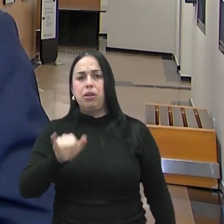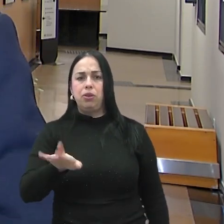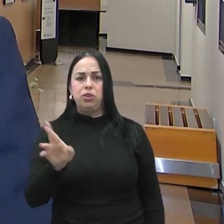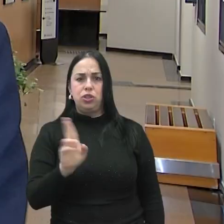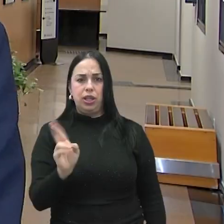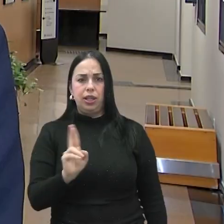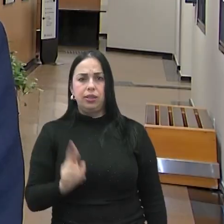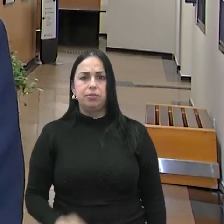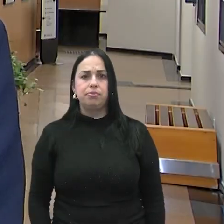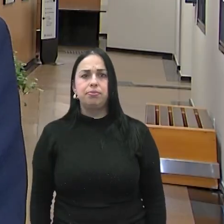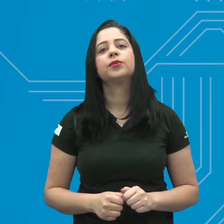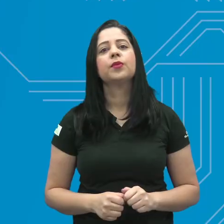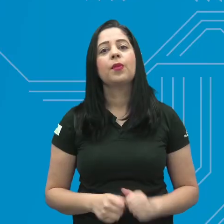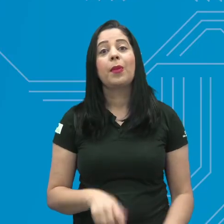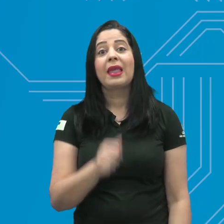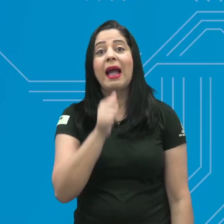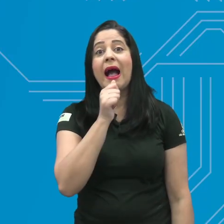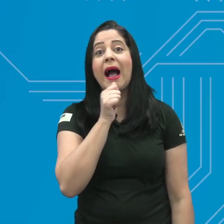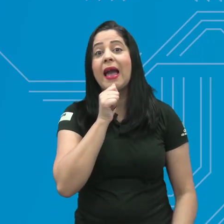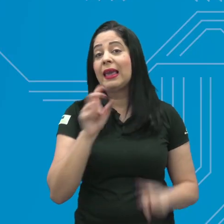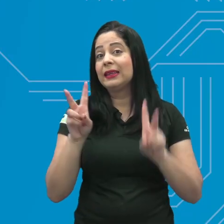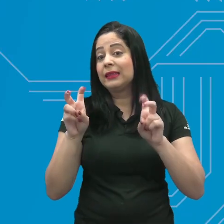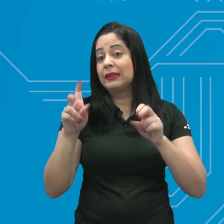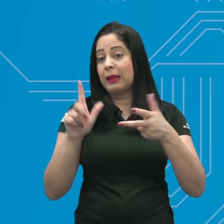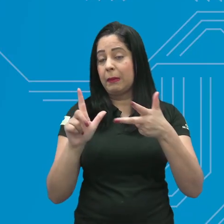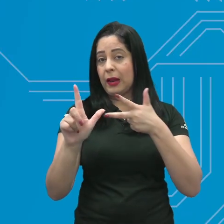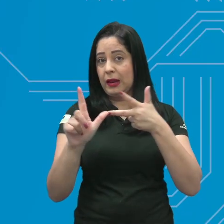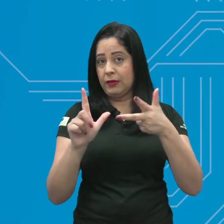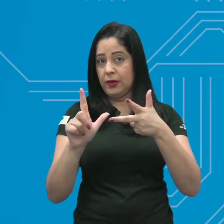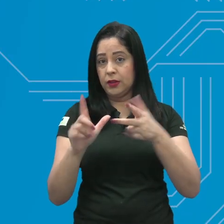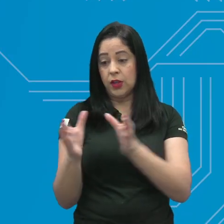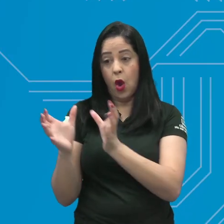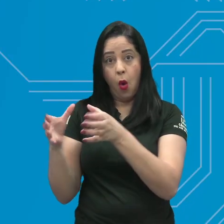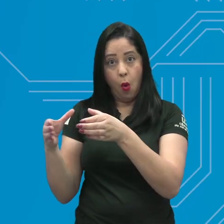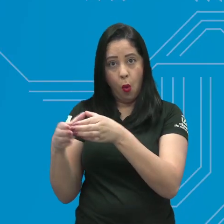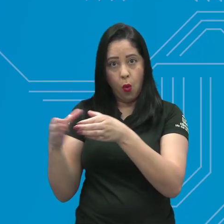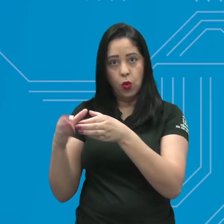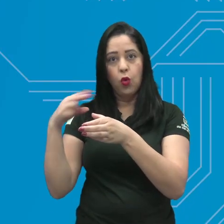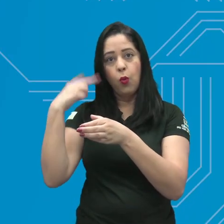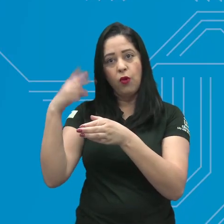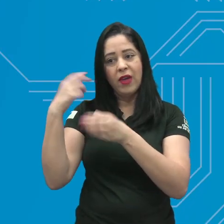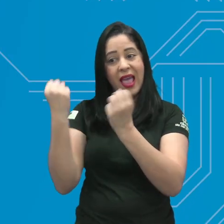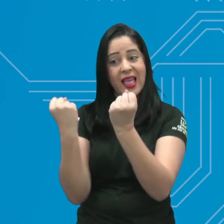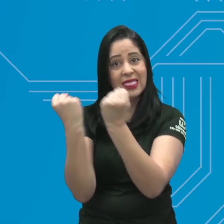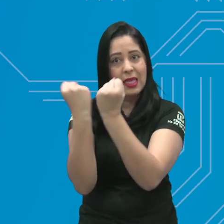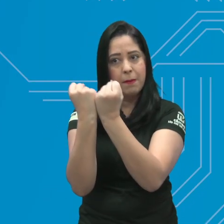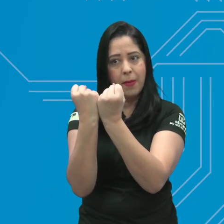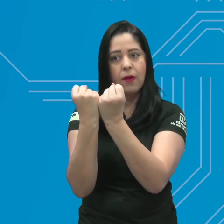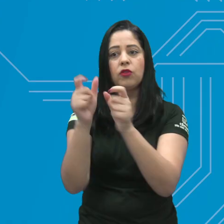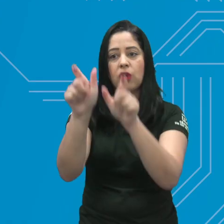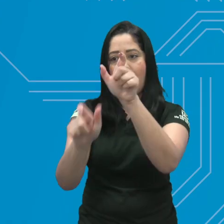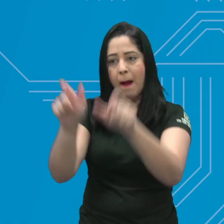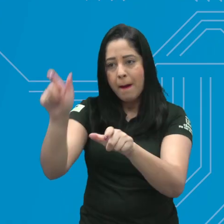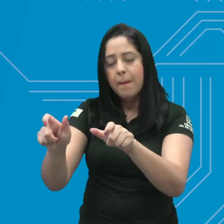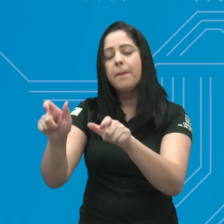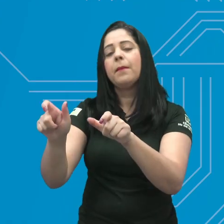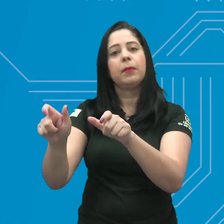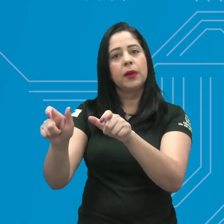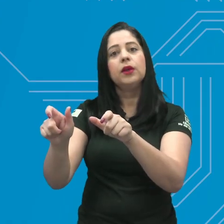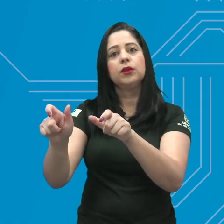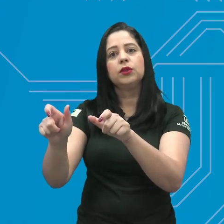ser aproveitados em 2026. Ainda no Legislativo, vereadores da Frente Parlamentar em apoio à pessoa com síndrome de